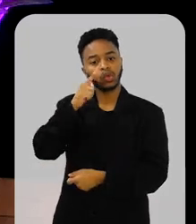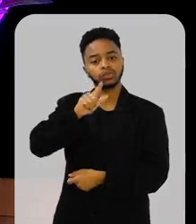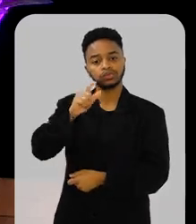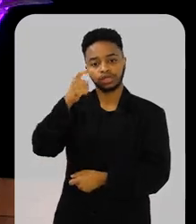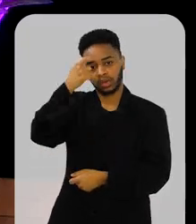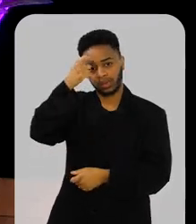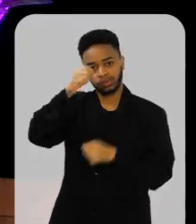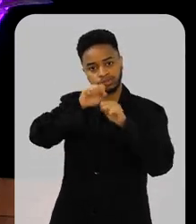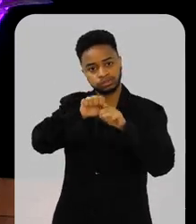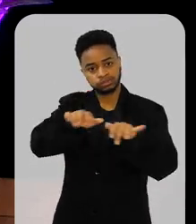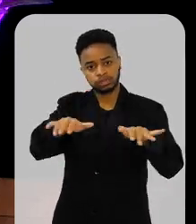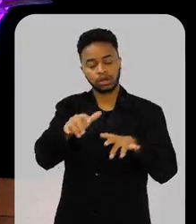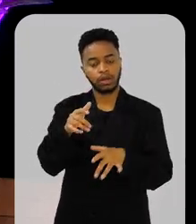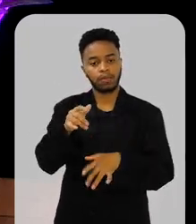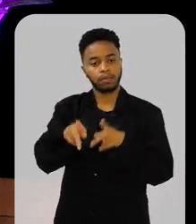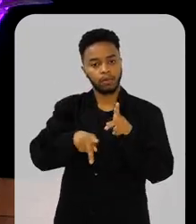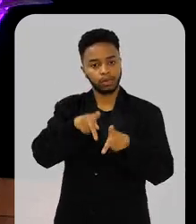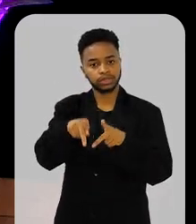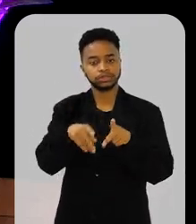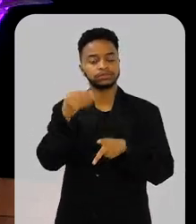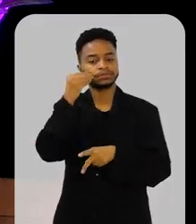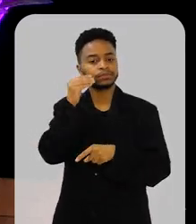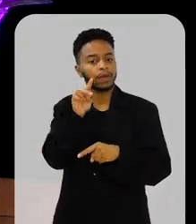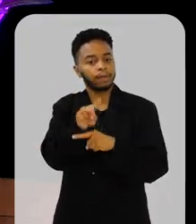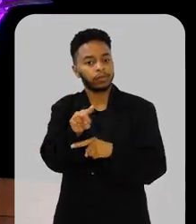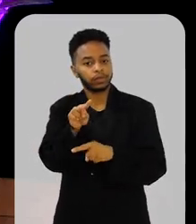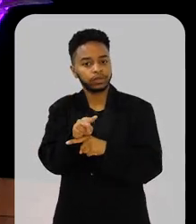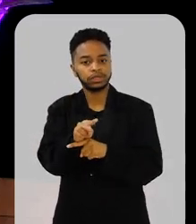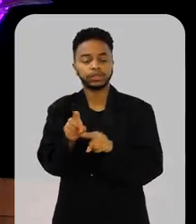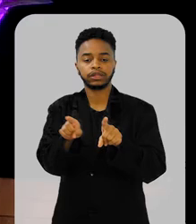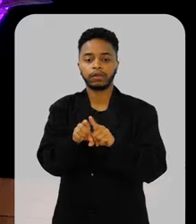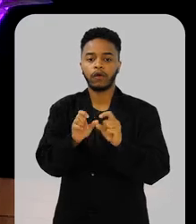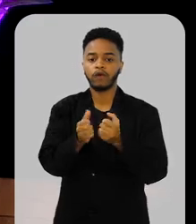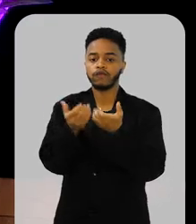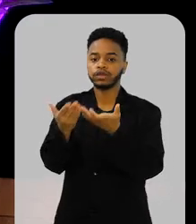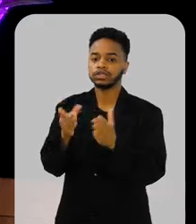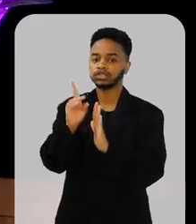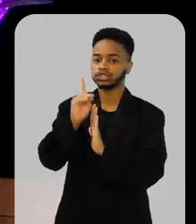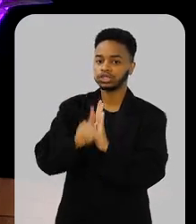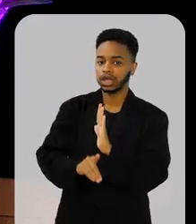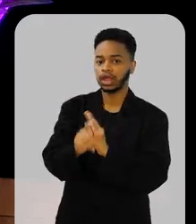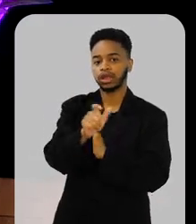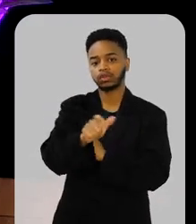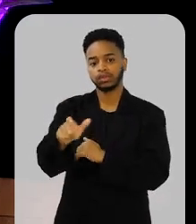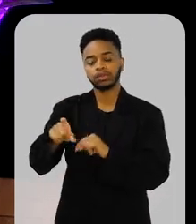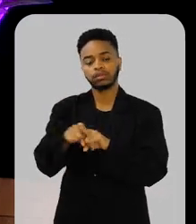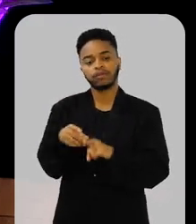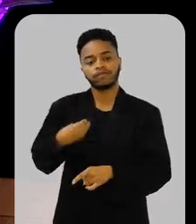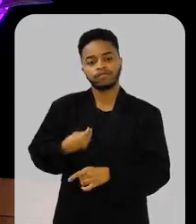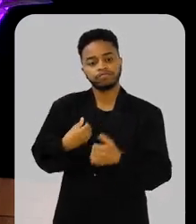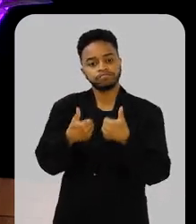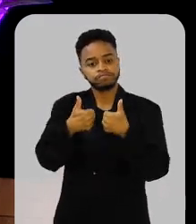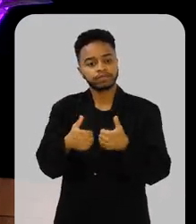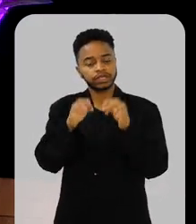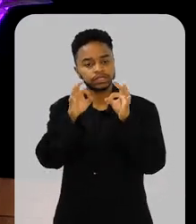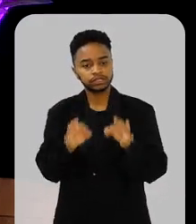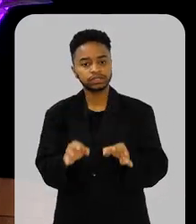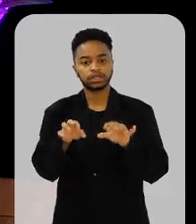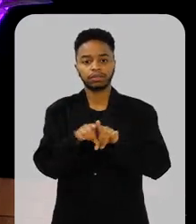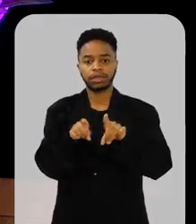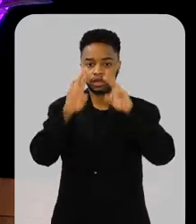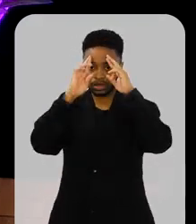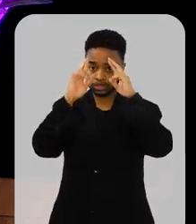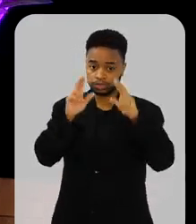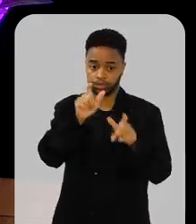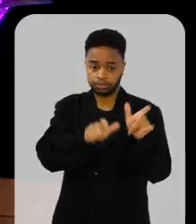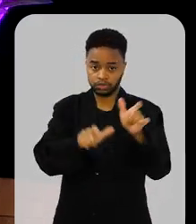muito mais a população a proteger, a garantir direitos e dignidade e respeito à pessoa